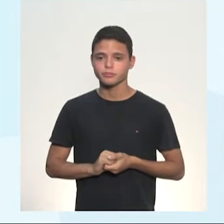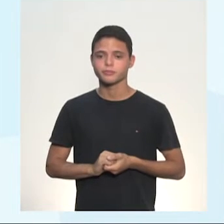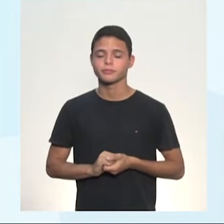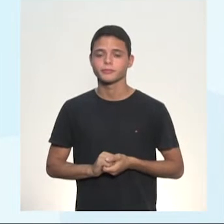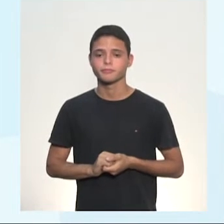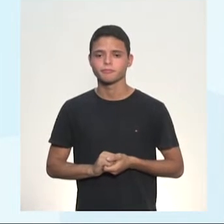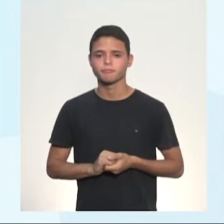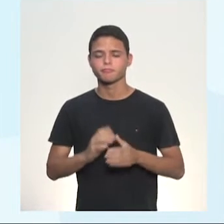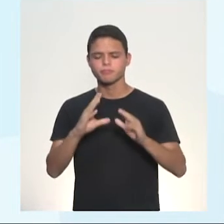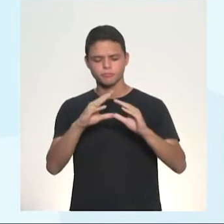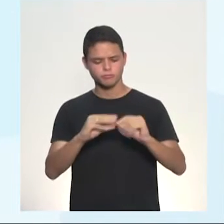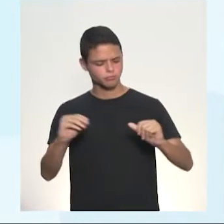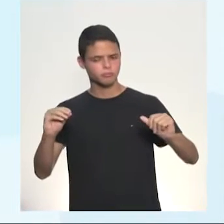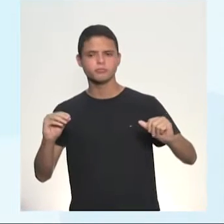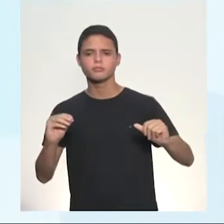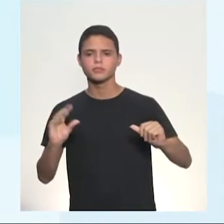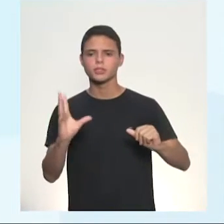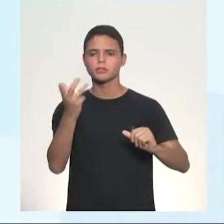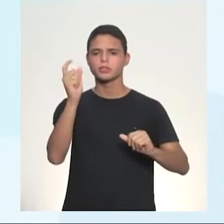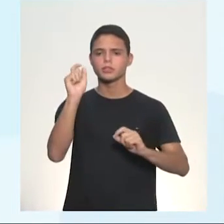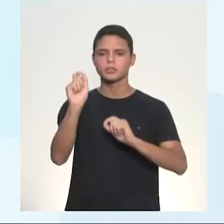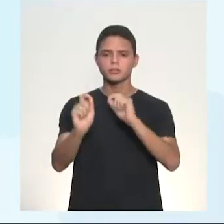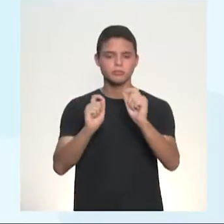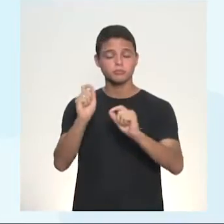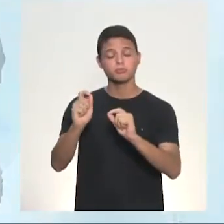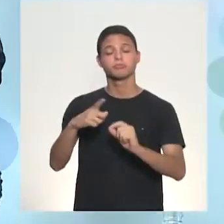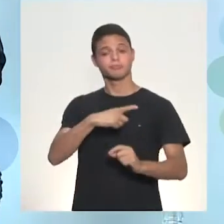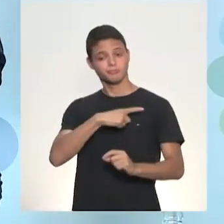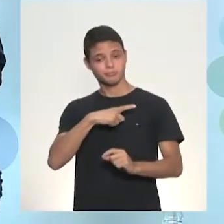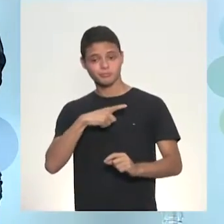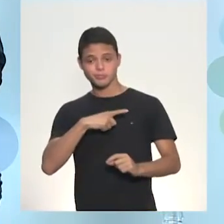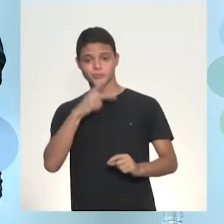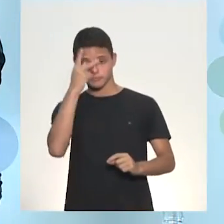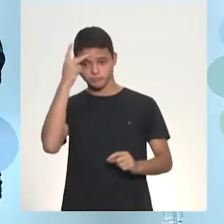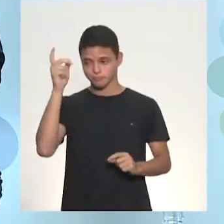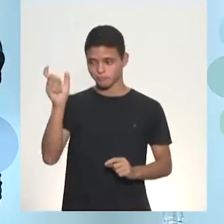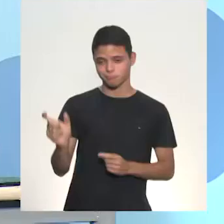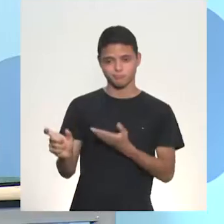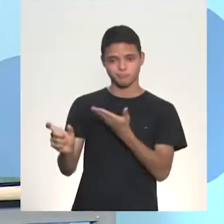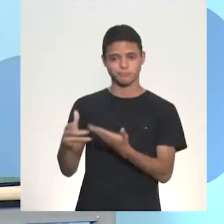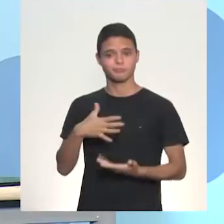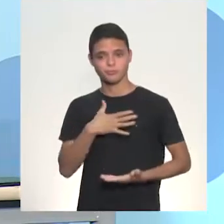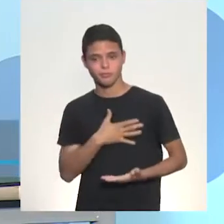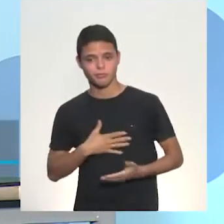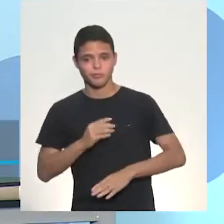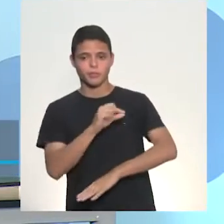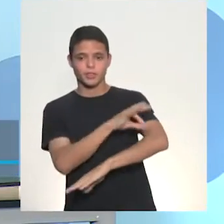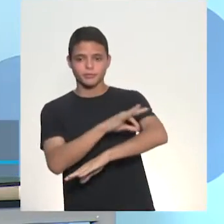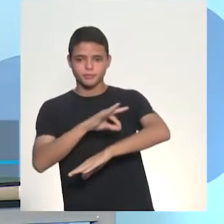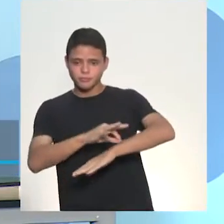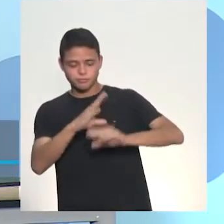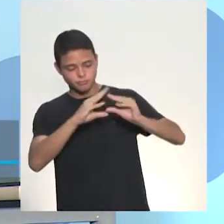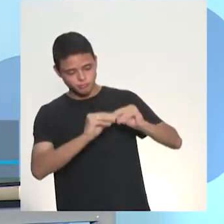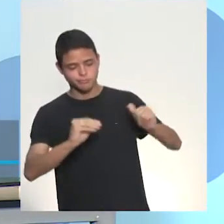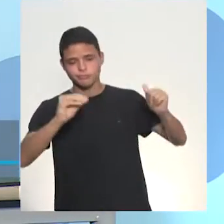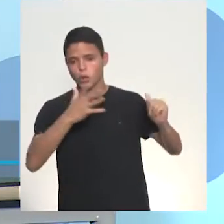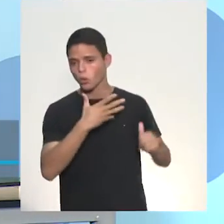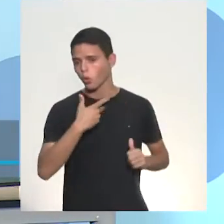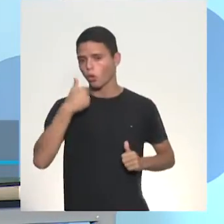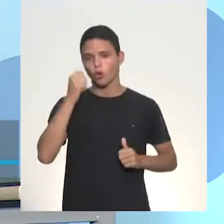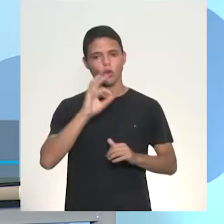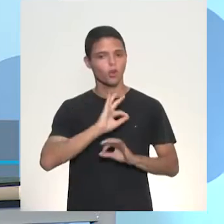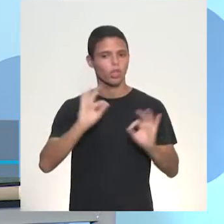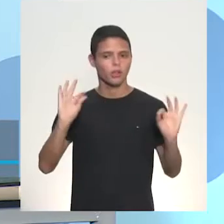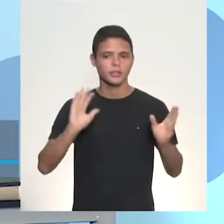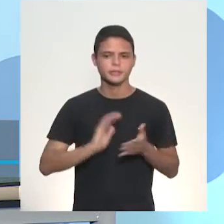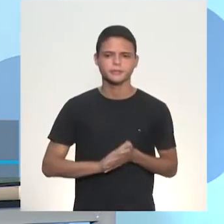por exemplo. Tem gente que adoraria que o cupim desaparecesse, por exemplo, da casa deles, né? Então, Até dependendo fazem do coisas estrago e que ele estiver tira, fazendo porque... lá, né? E